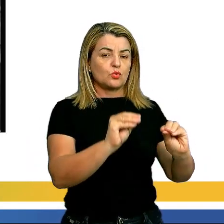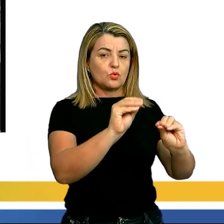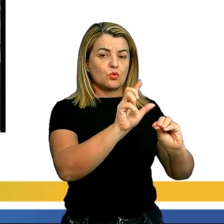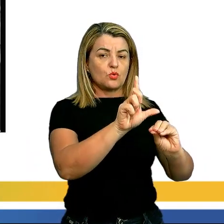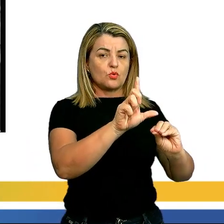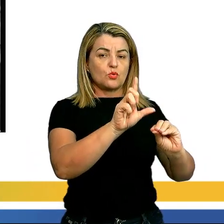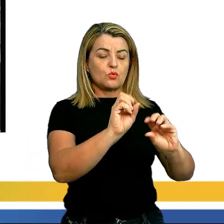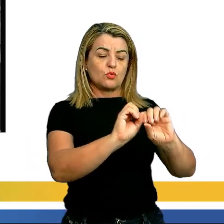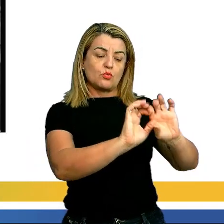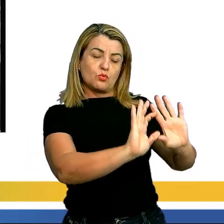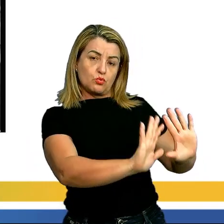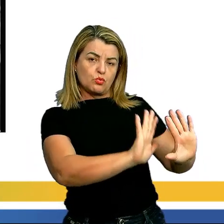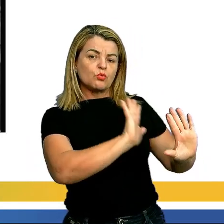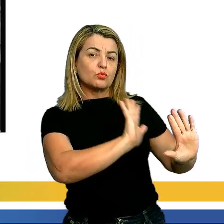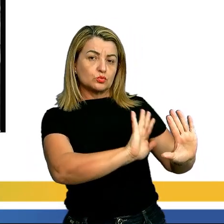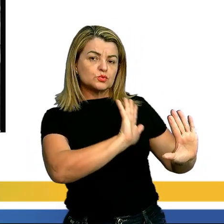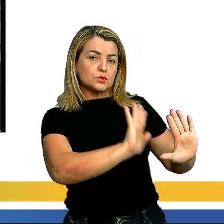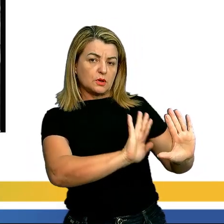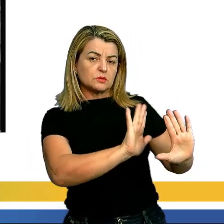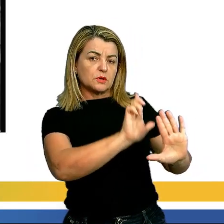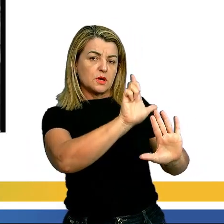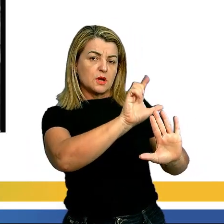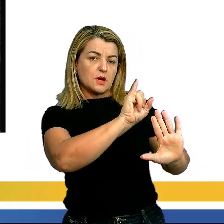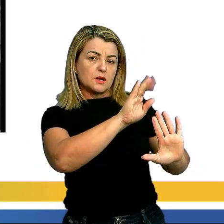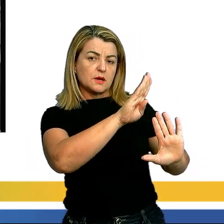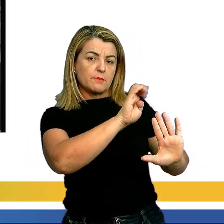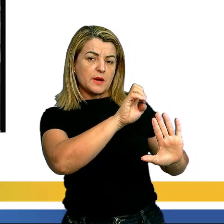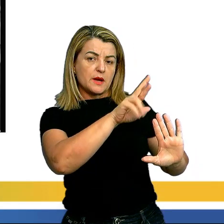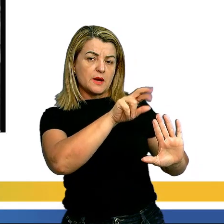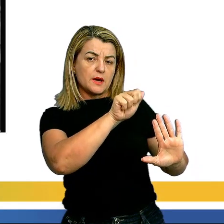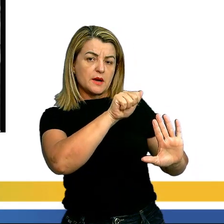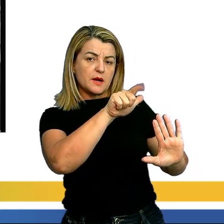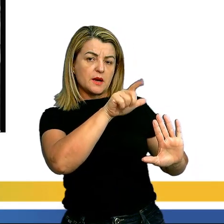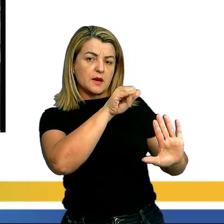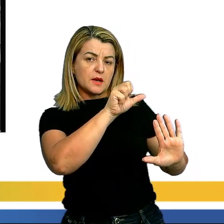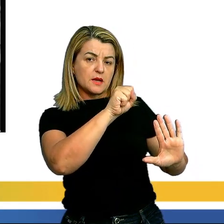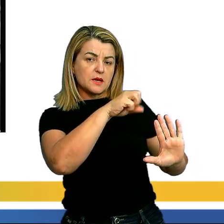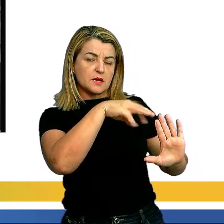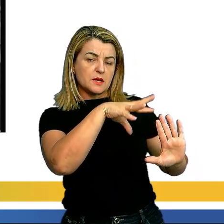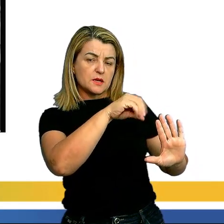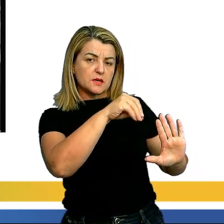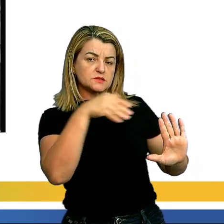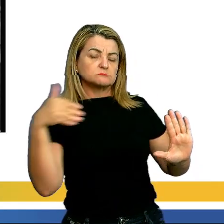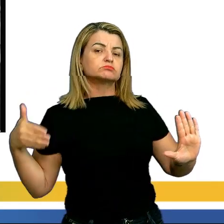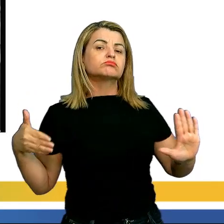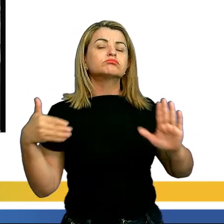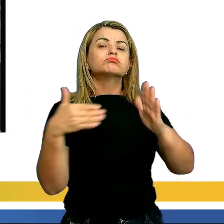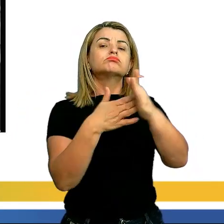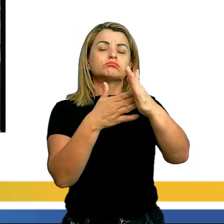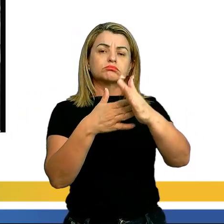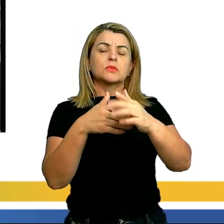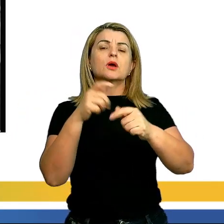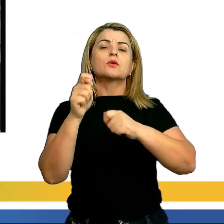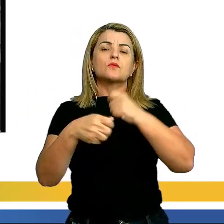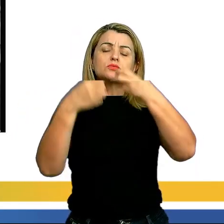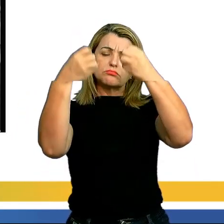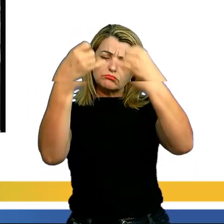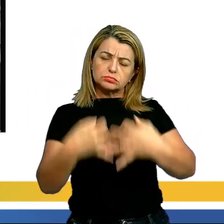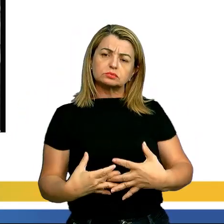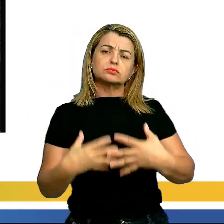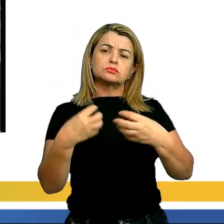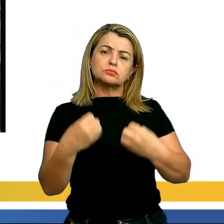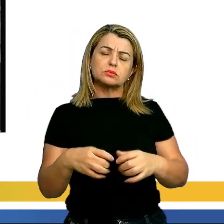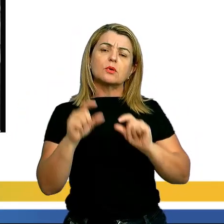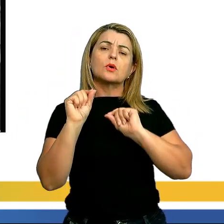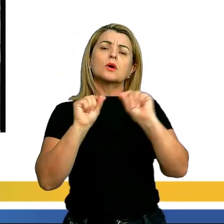de lado, um pouquinho de lado, e interferiu na economia, por meio dessas medidas que eu citei, né,